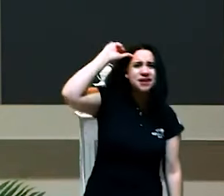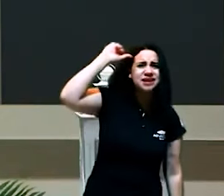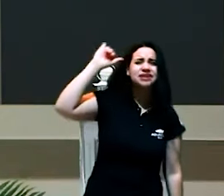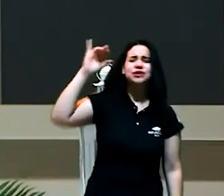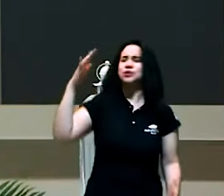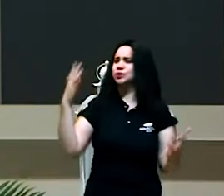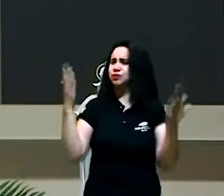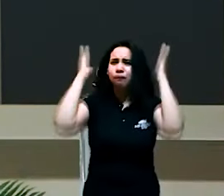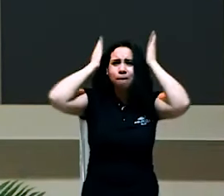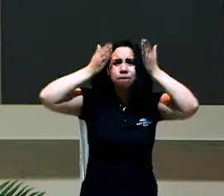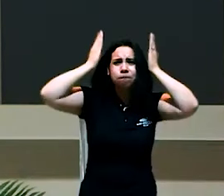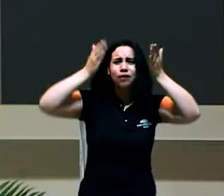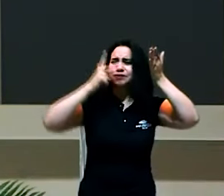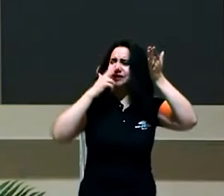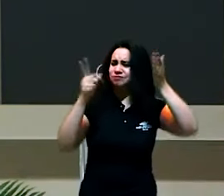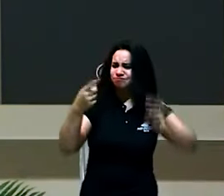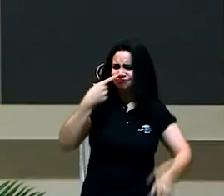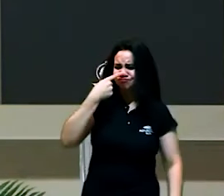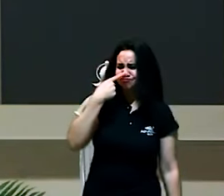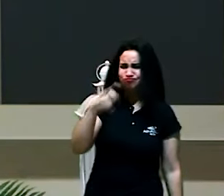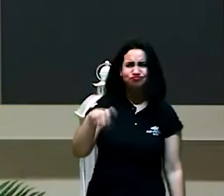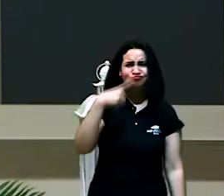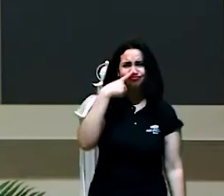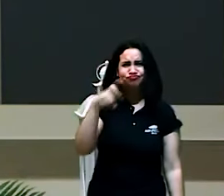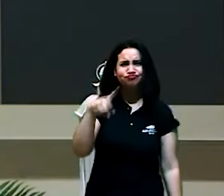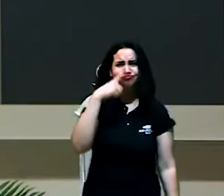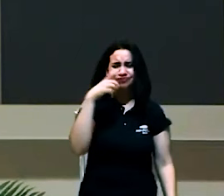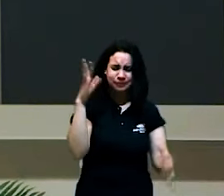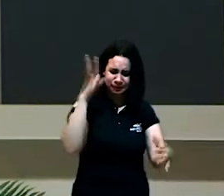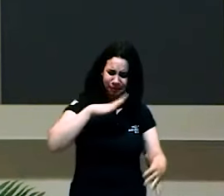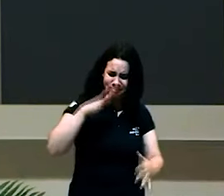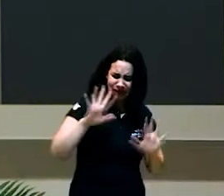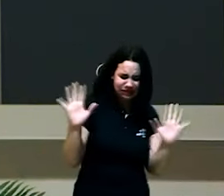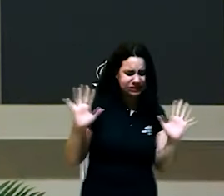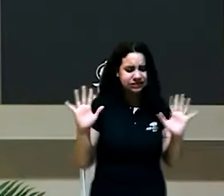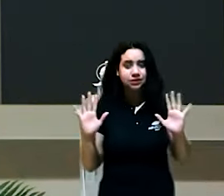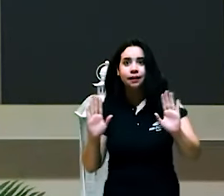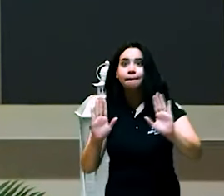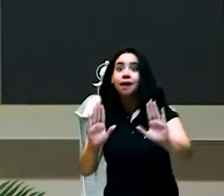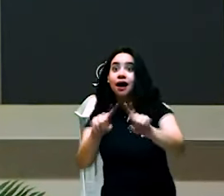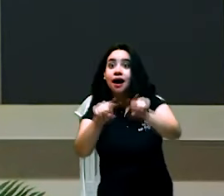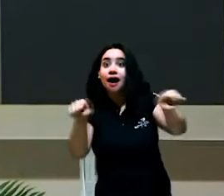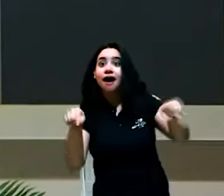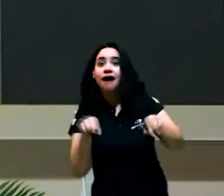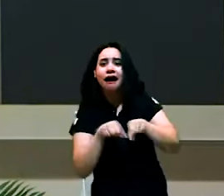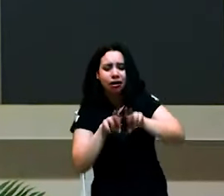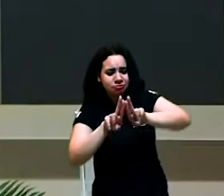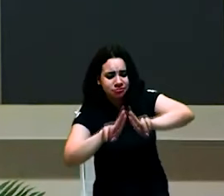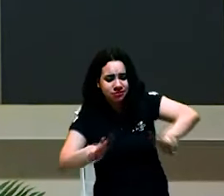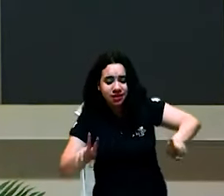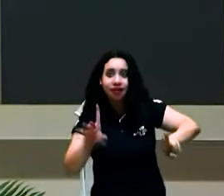que era quase insuportável fisicamente estar ali. Mas nesse lugar Deus escolheu. E esse